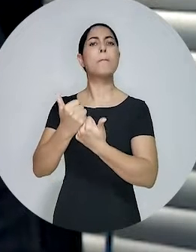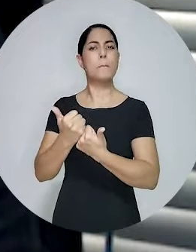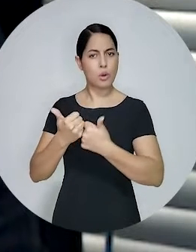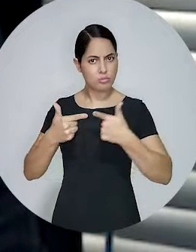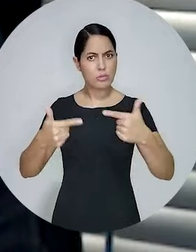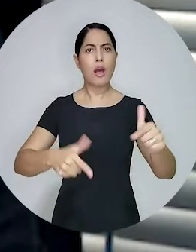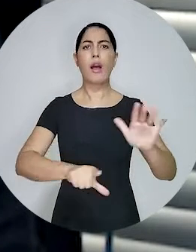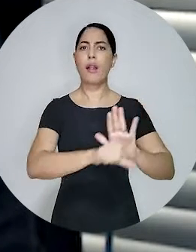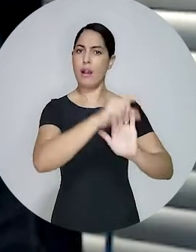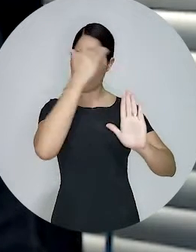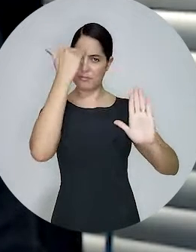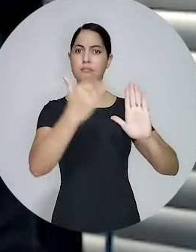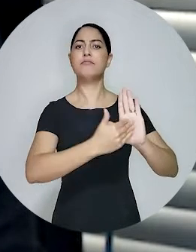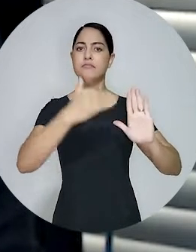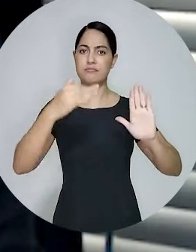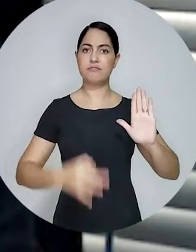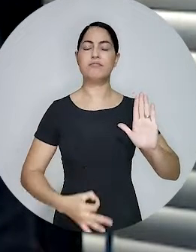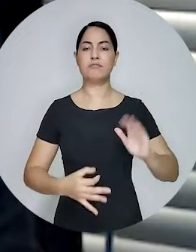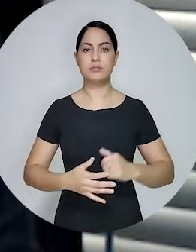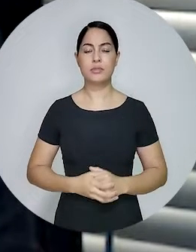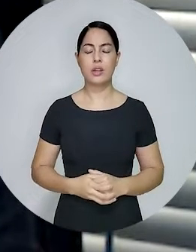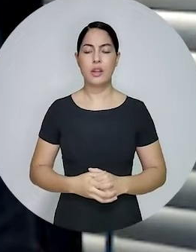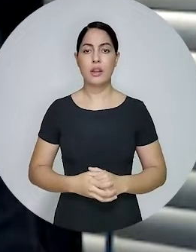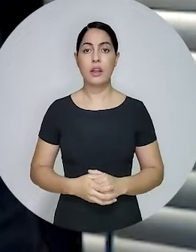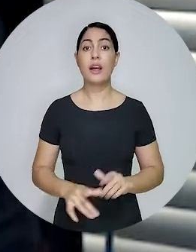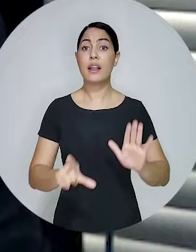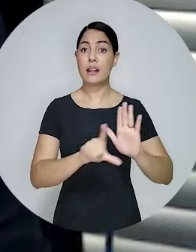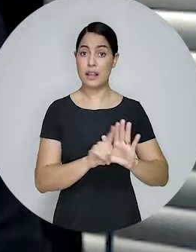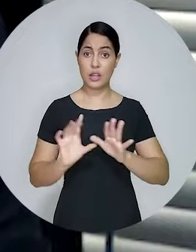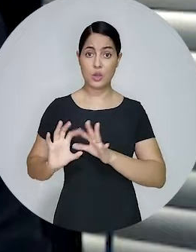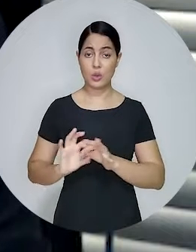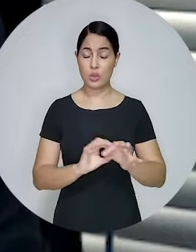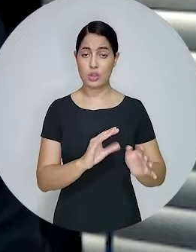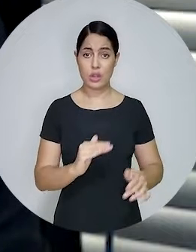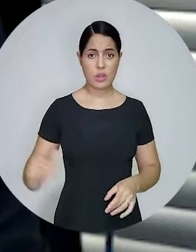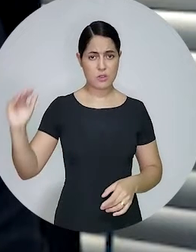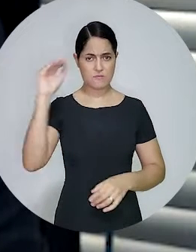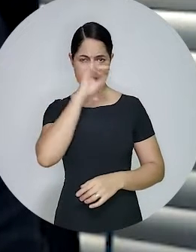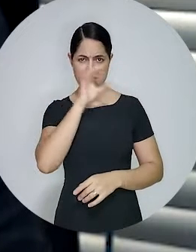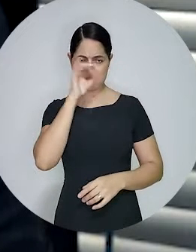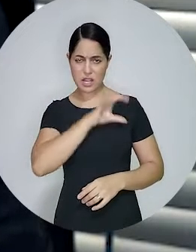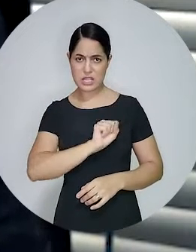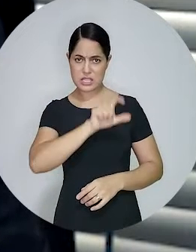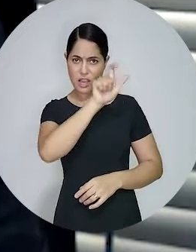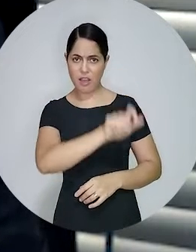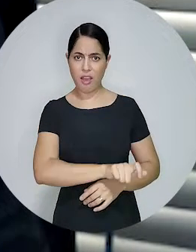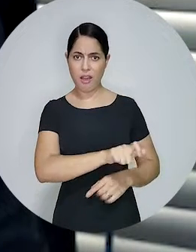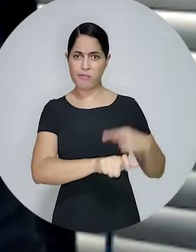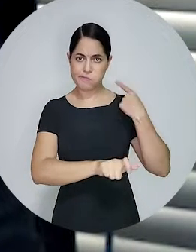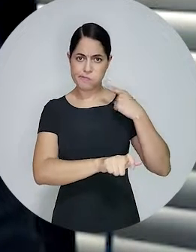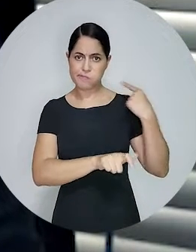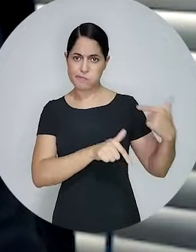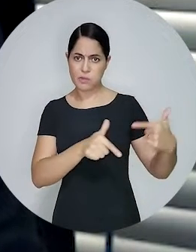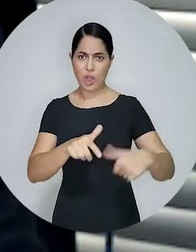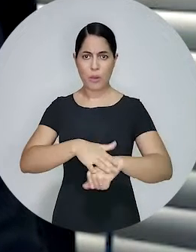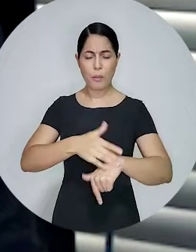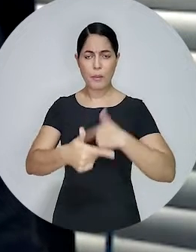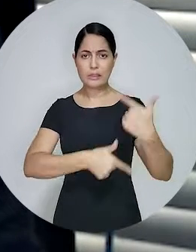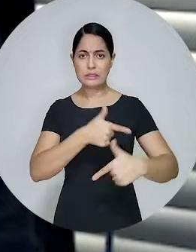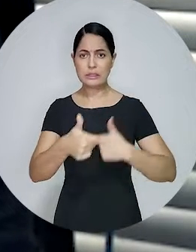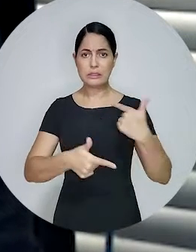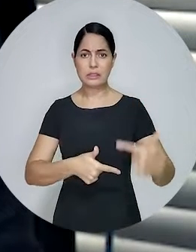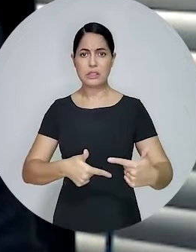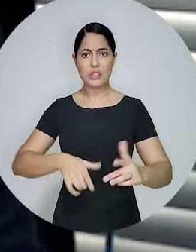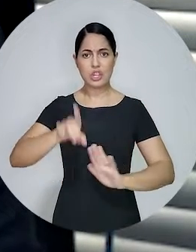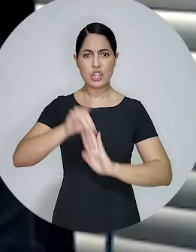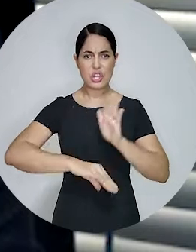agir, acima de tudo, fazer valer a lei. De abuso de autoridade, quando, de alguma forma, o advogado,